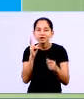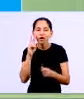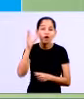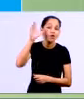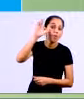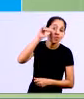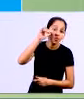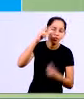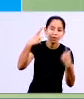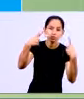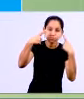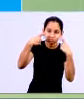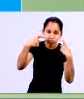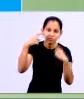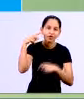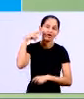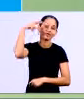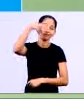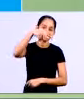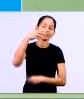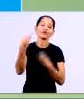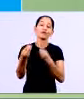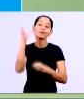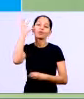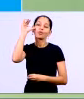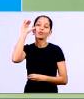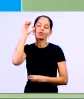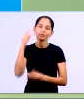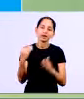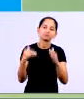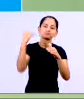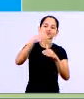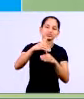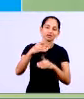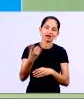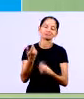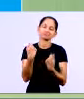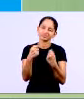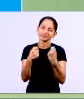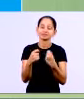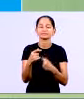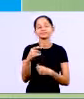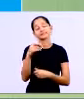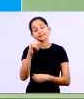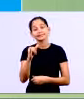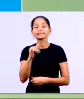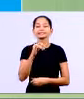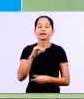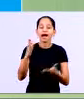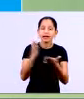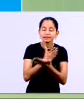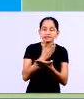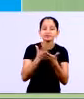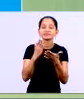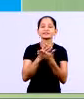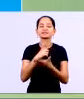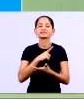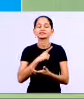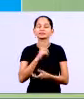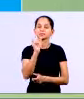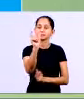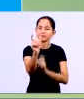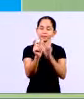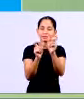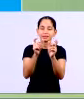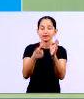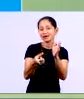eu que sou baixinha, então preciso de um banquinho para poder saltar o muro. Então, anti-higiênico, se tiver, sempre usar prefixo,